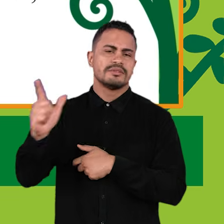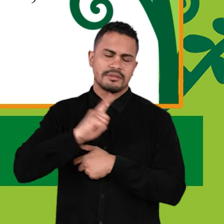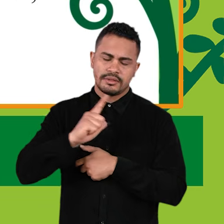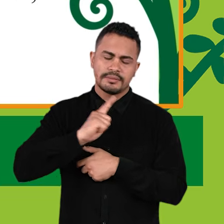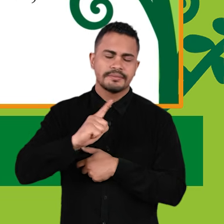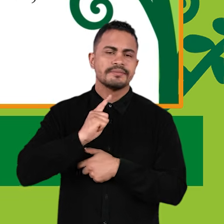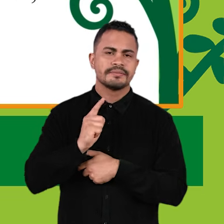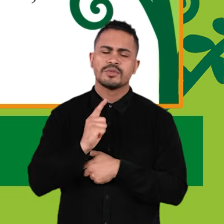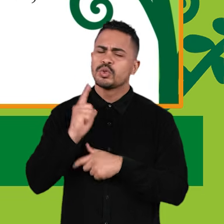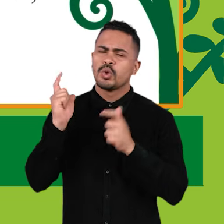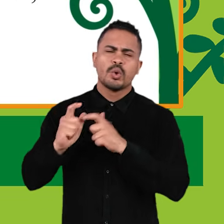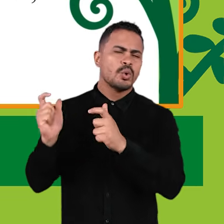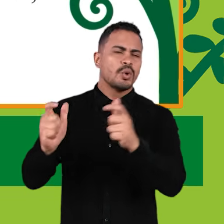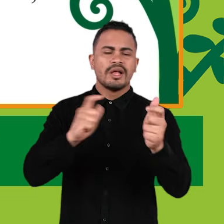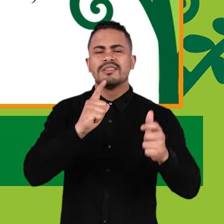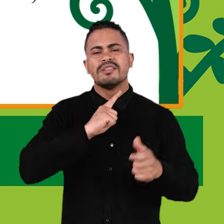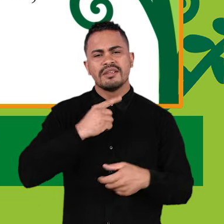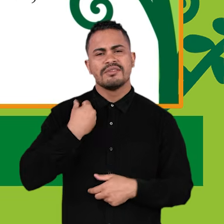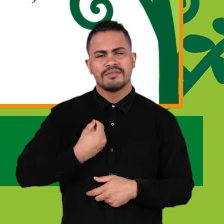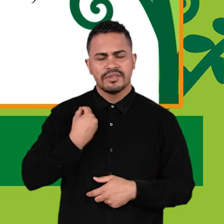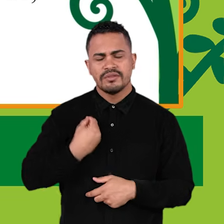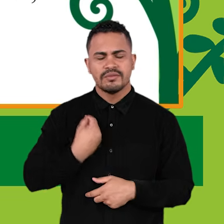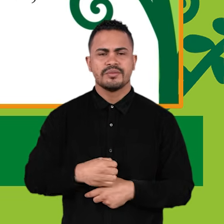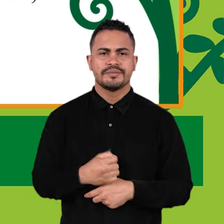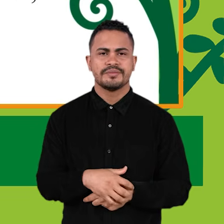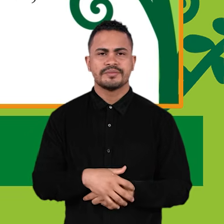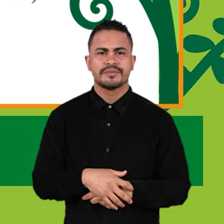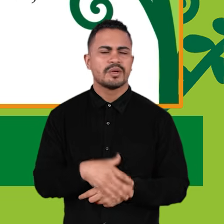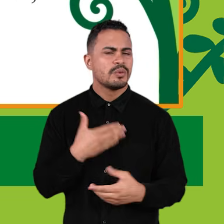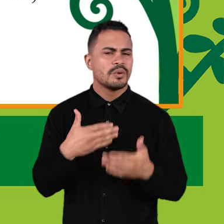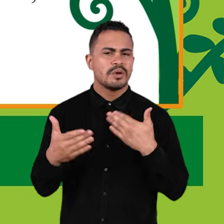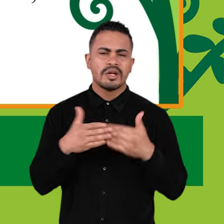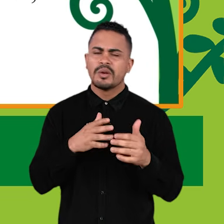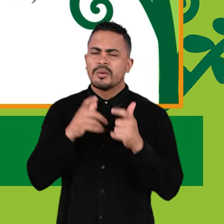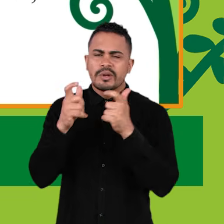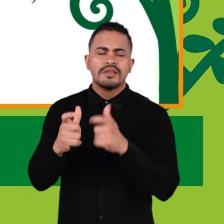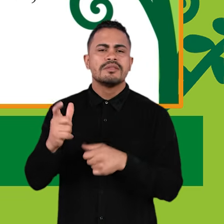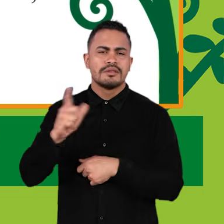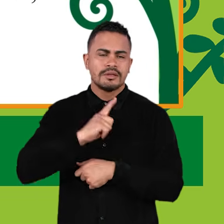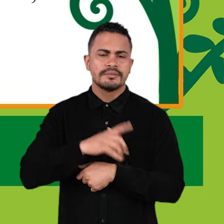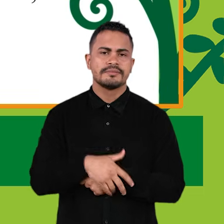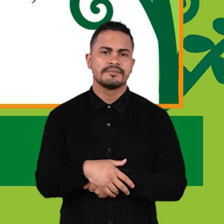gente vai ter isso em todo lugar que a gente for. Então não vamos